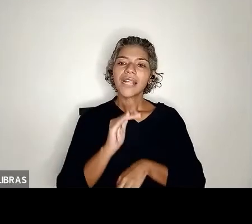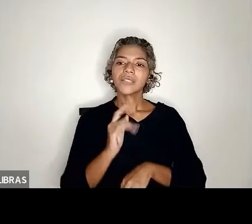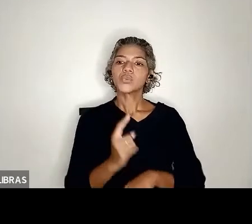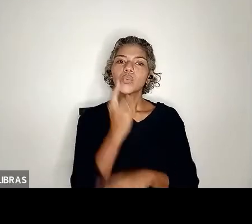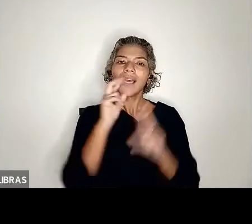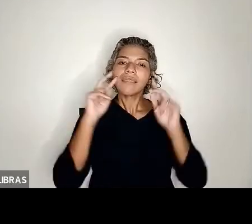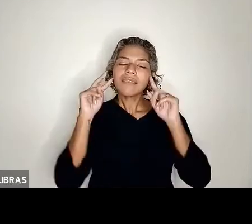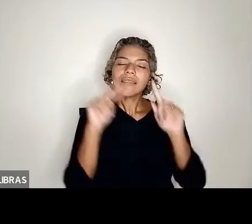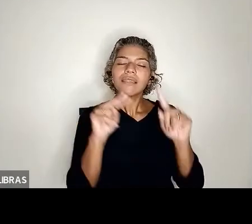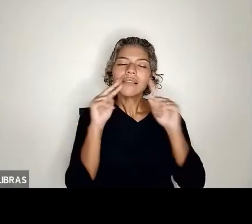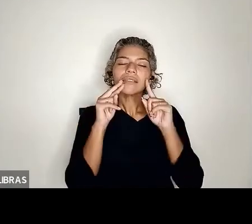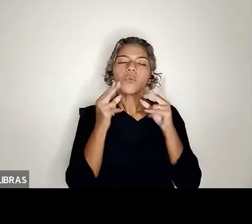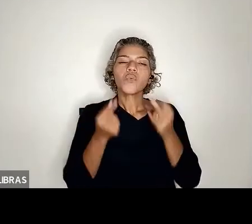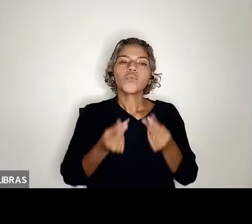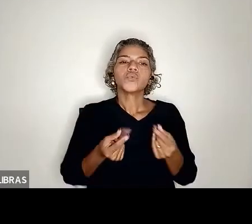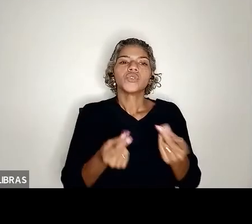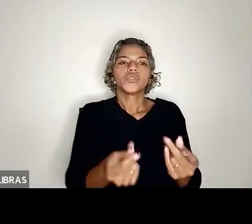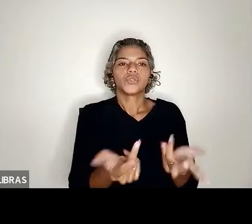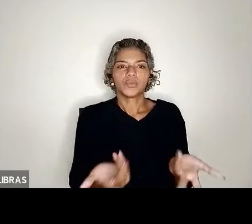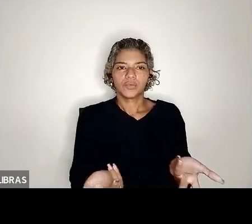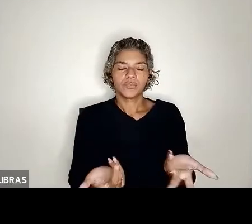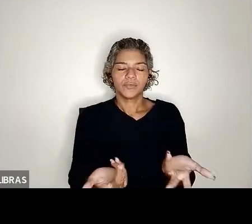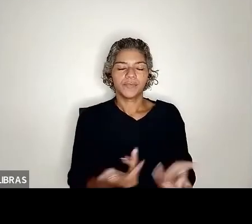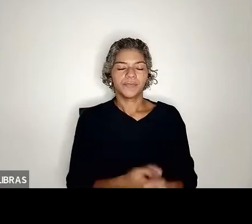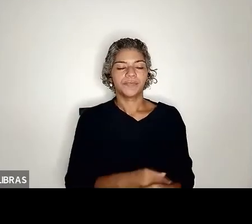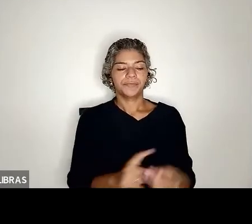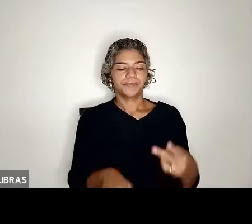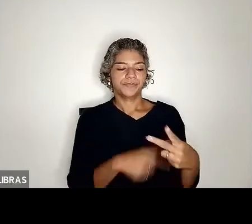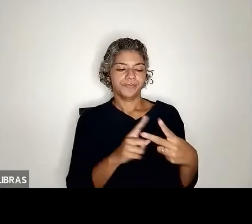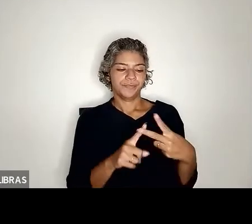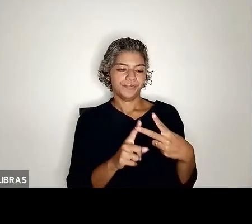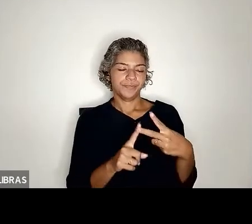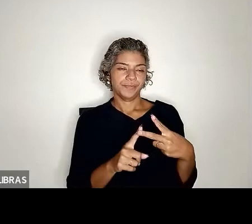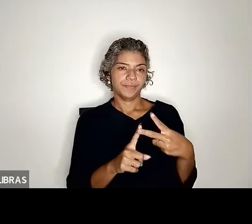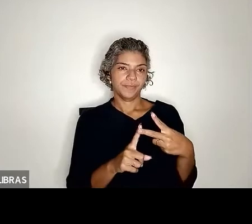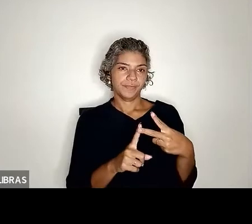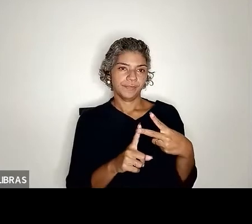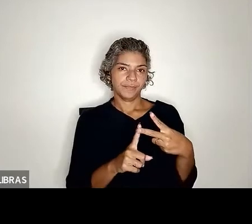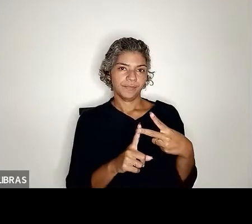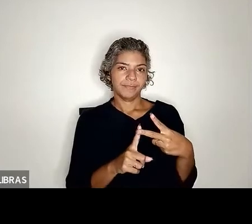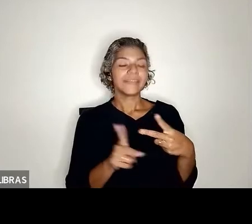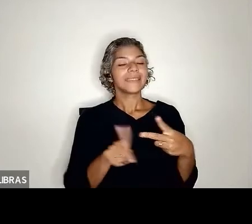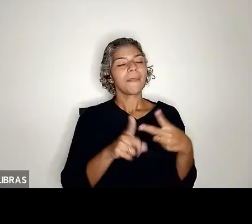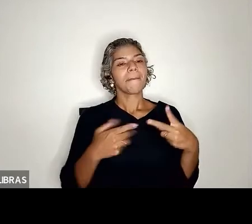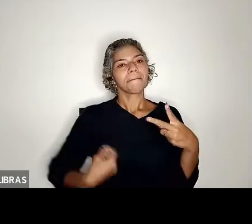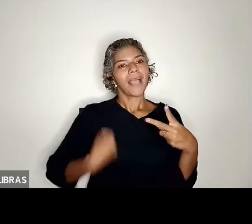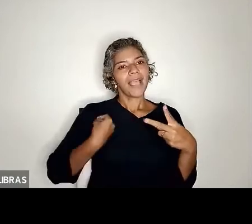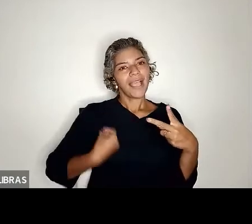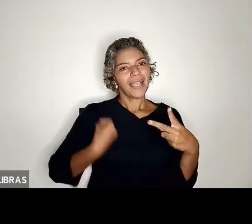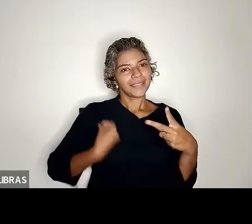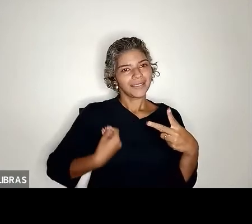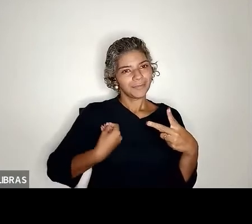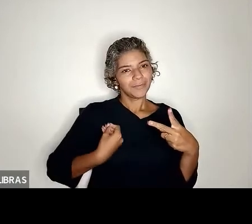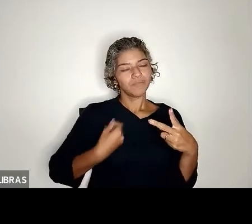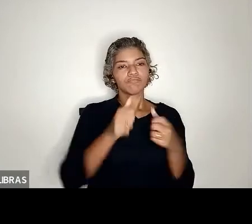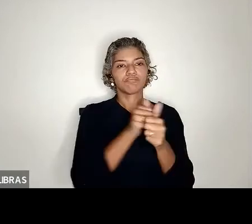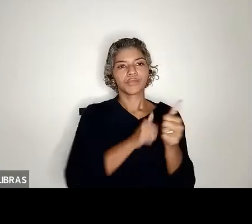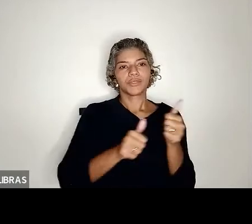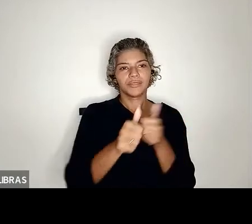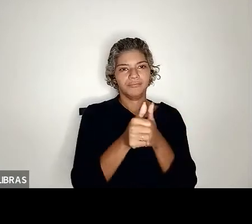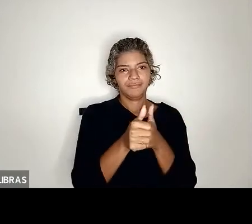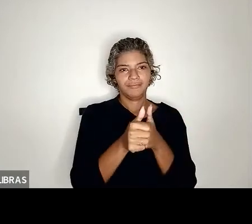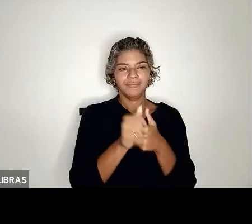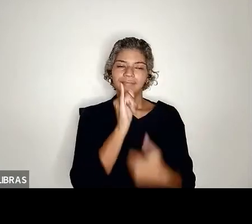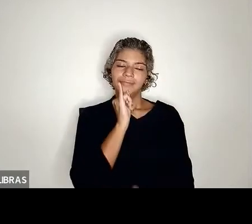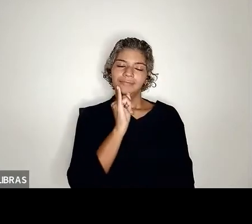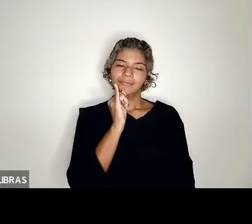na rede nesse sentido. O segundo é participação e protagonismo, a ideia de que a gente não se trata da rede, por exemplo, intervindo